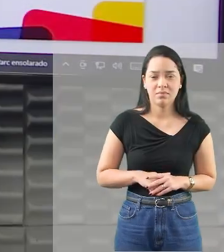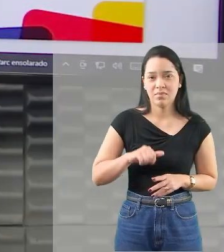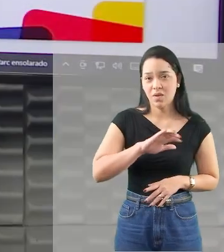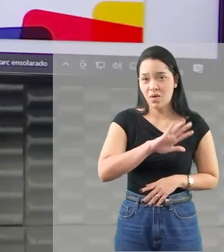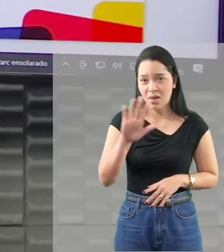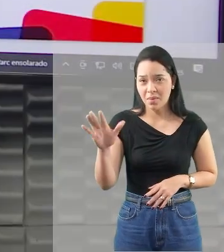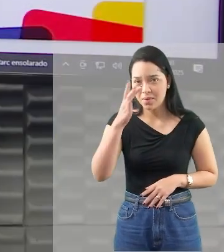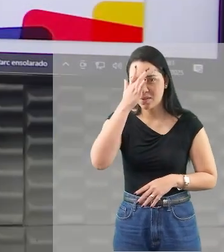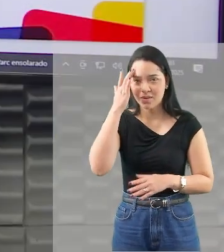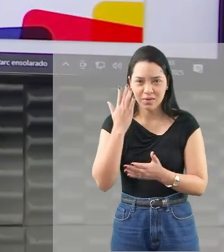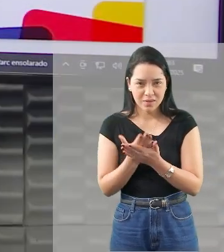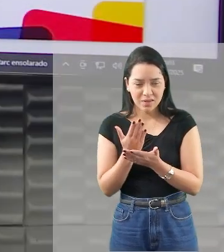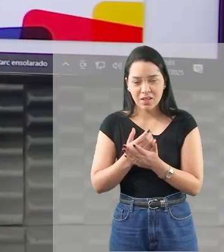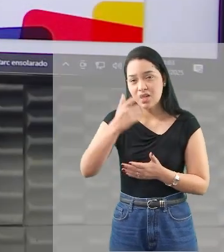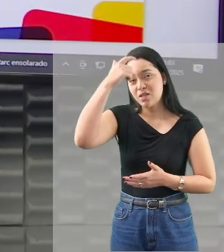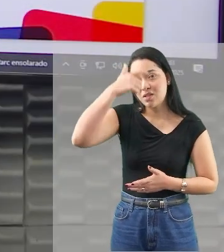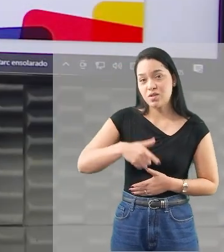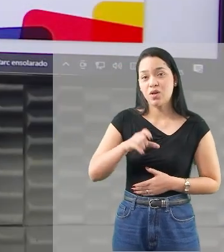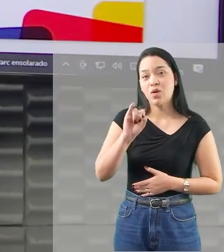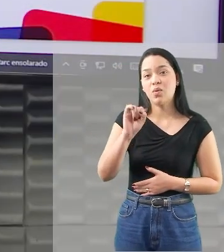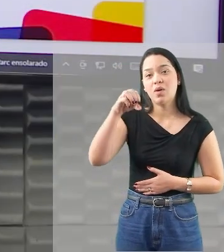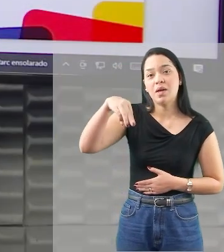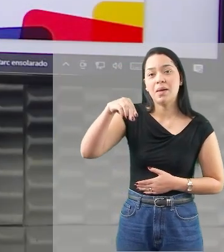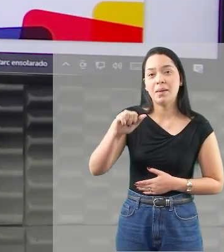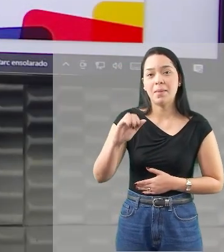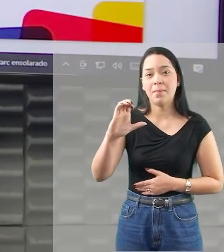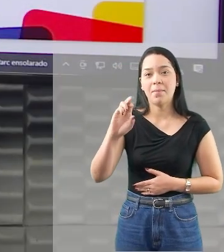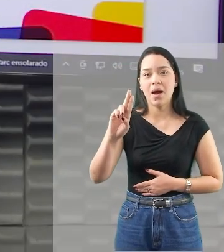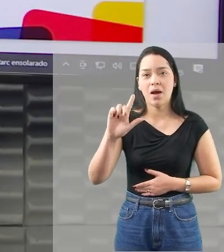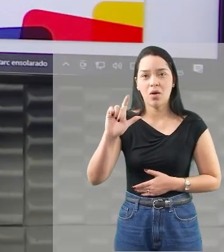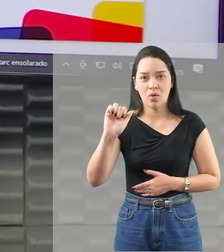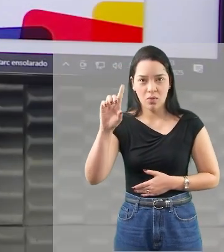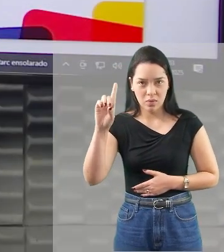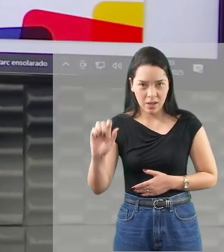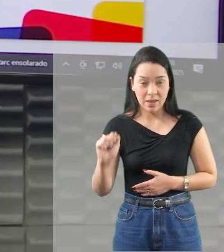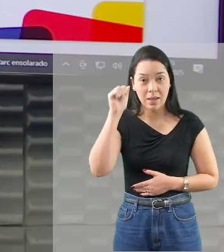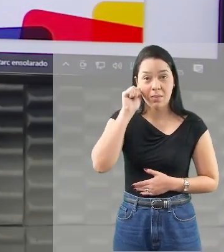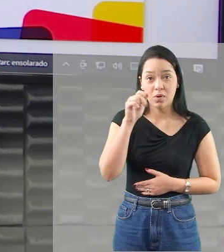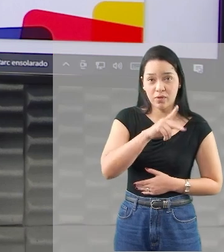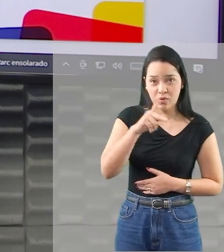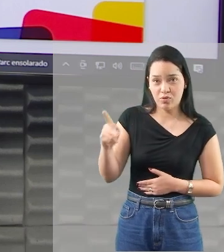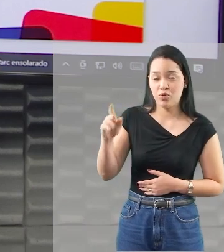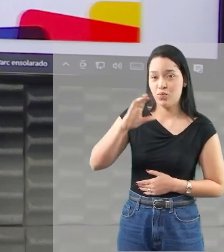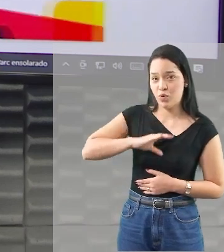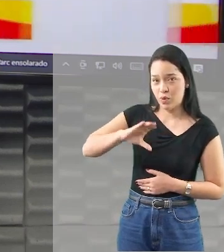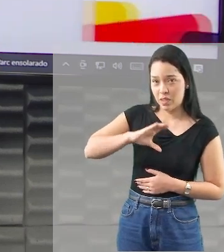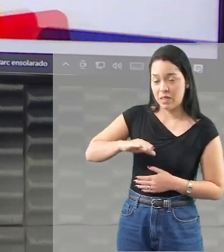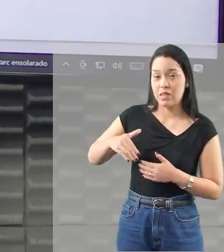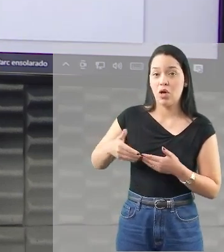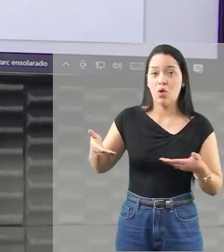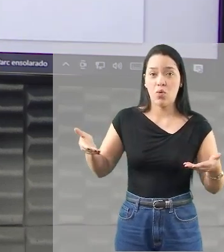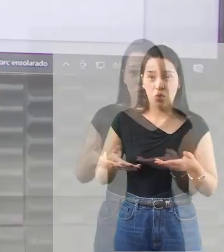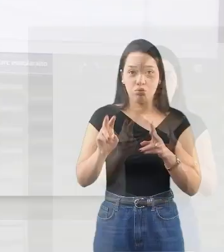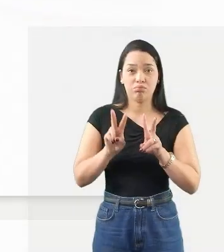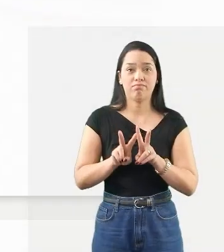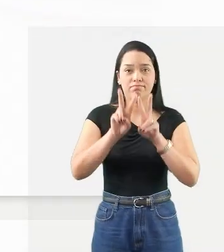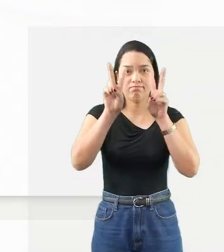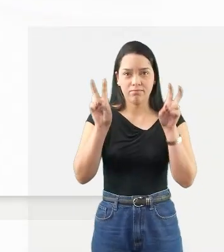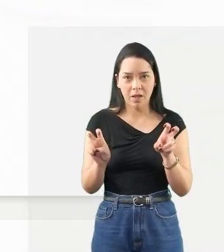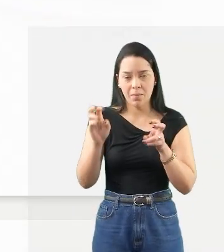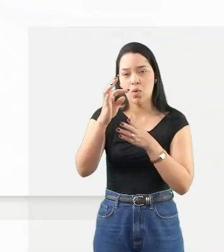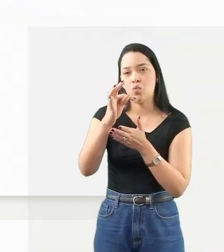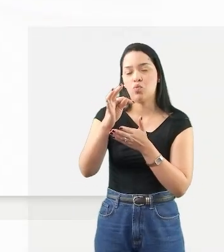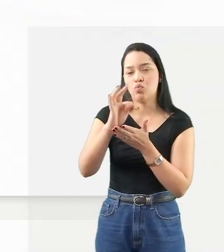Olá, estudantes. Eu sou Imaculada Oliveira, professora de língua portuguesa, e a gente vai continuar as aulas. Hoje a gente vai trabalhar com gênero